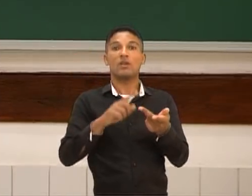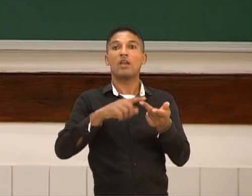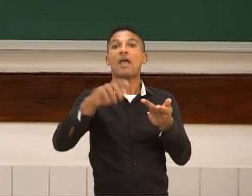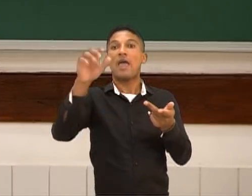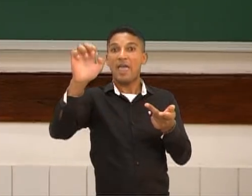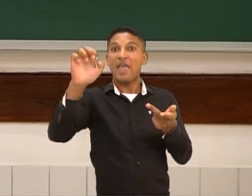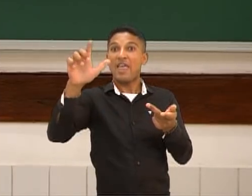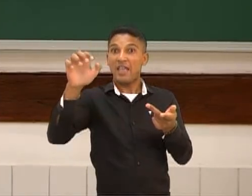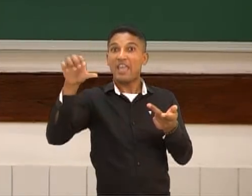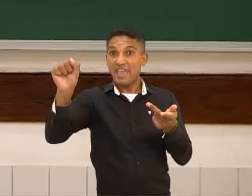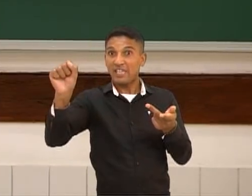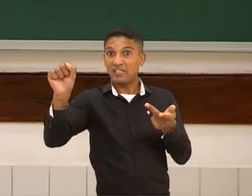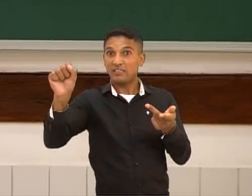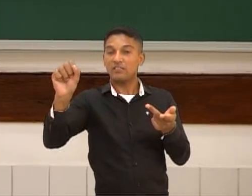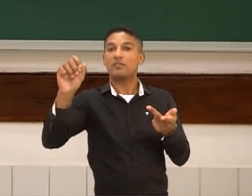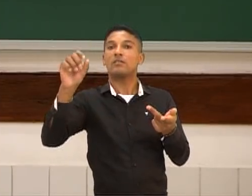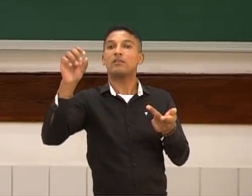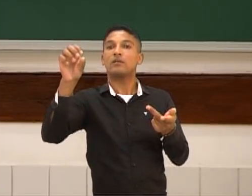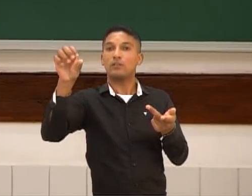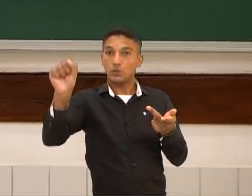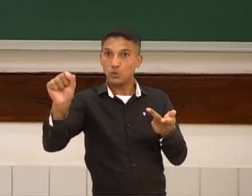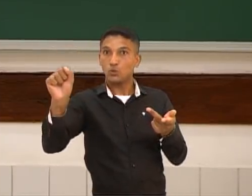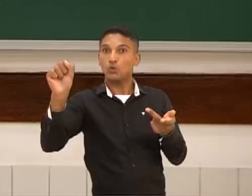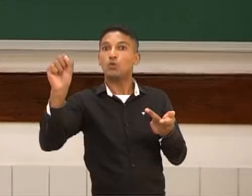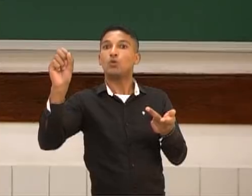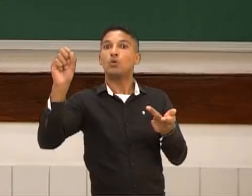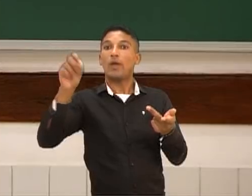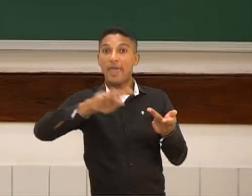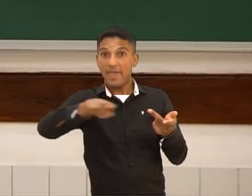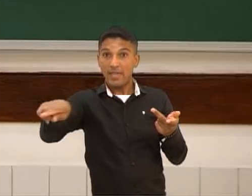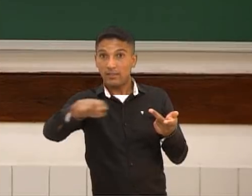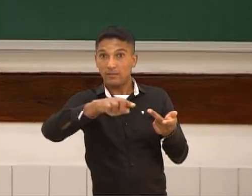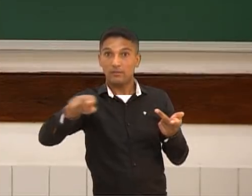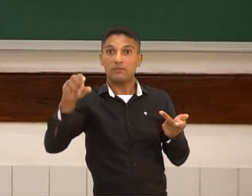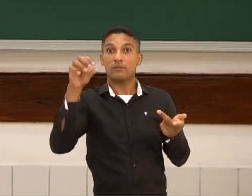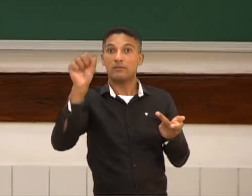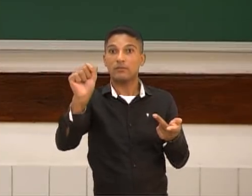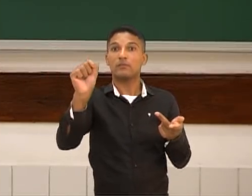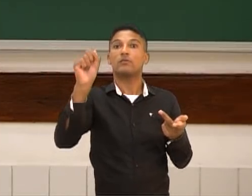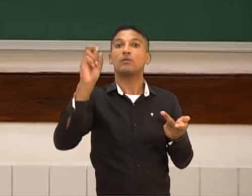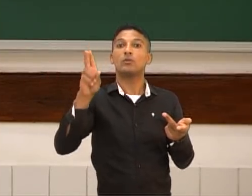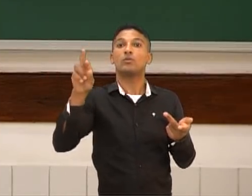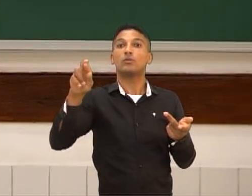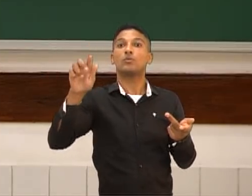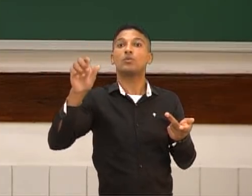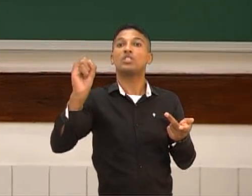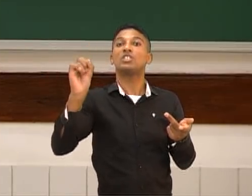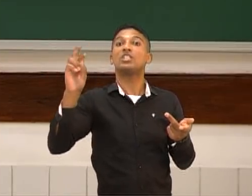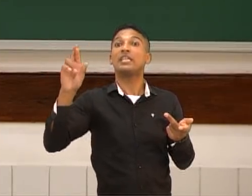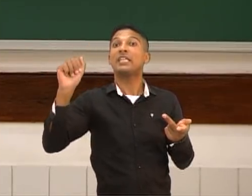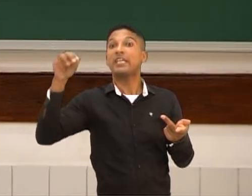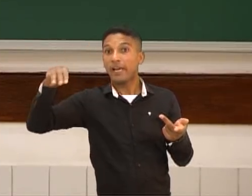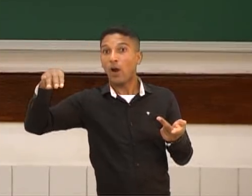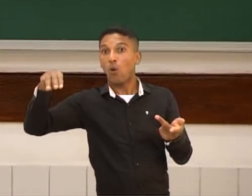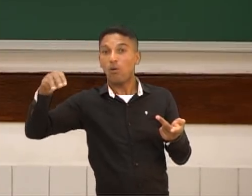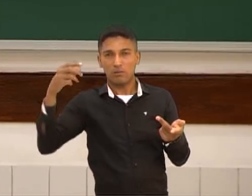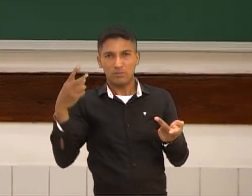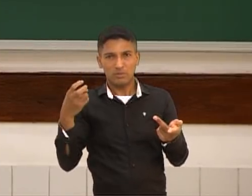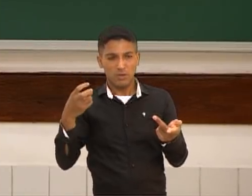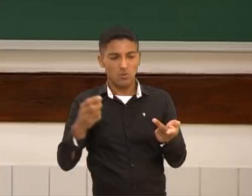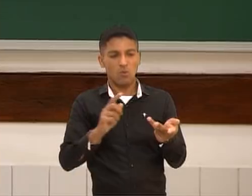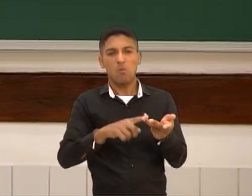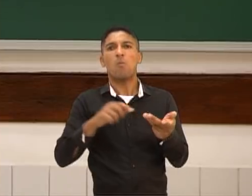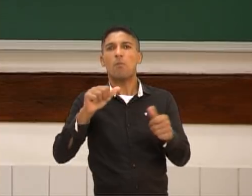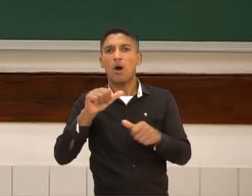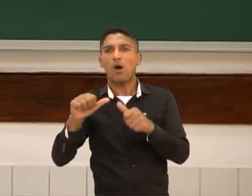se refere às primeiras ideias, então a gente tem que são elas. Então, acertou quem considerou aí esse sujeito e